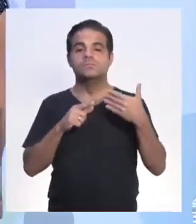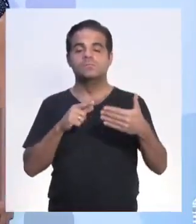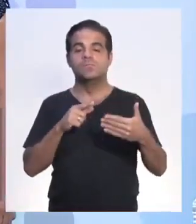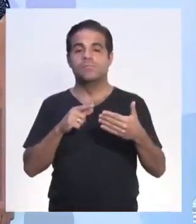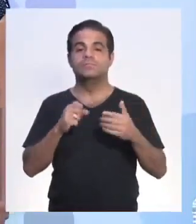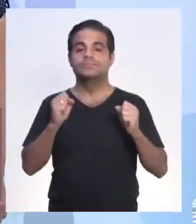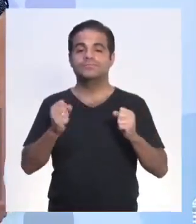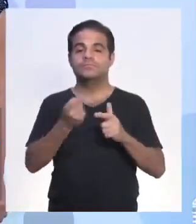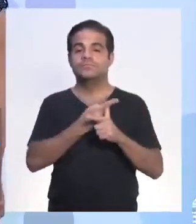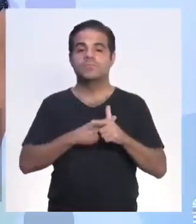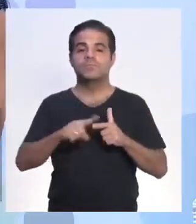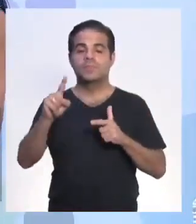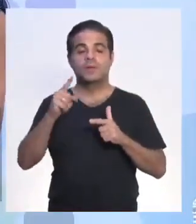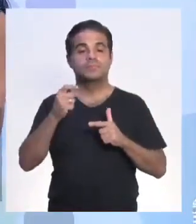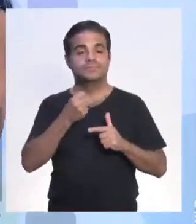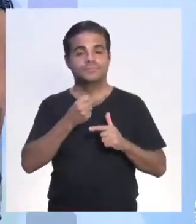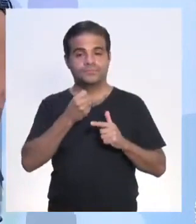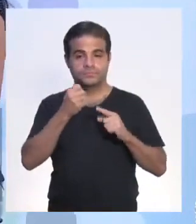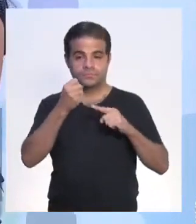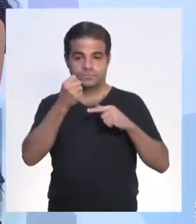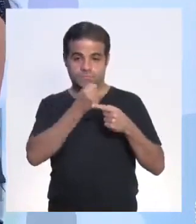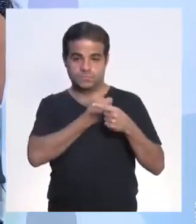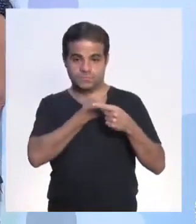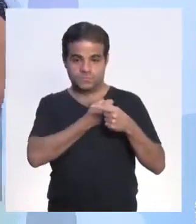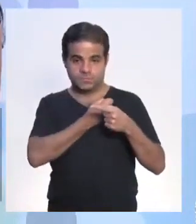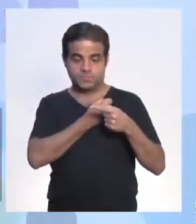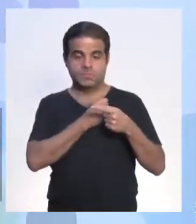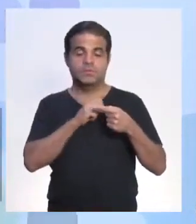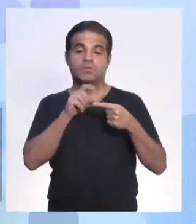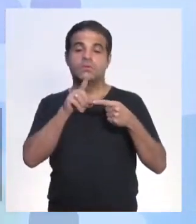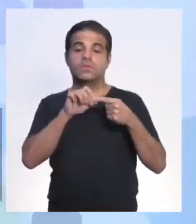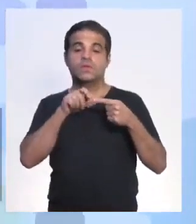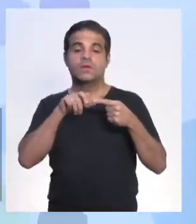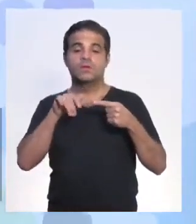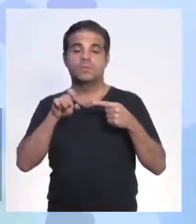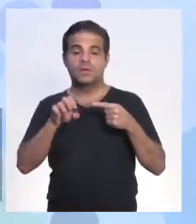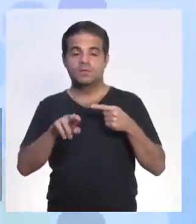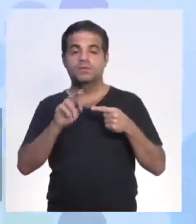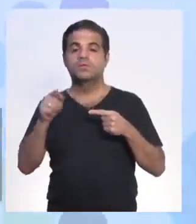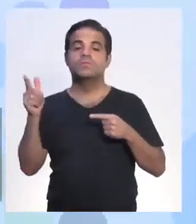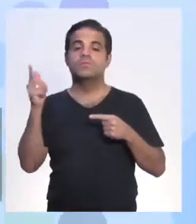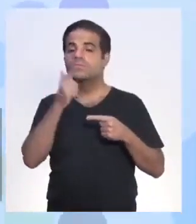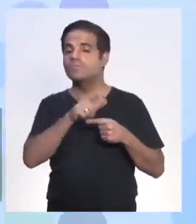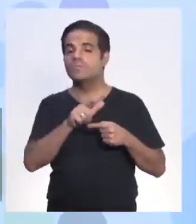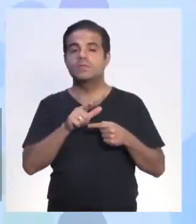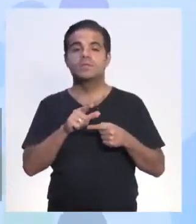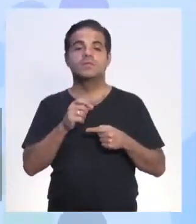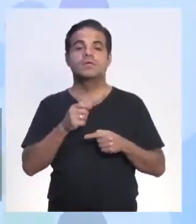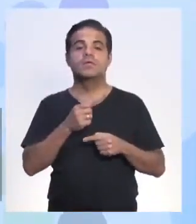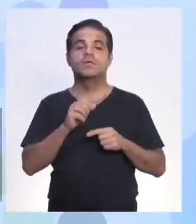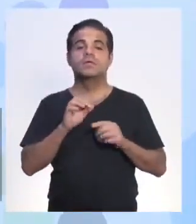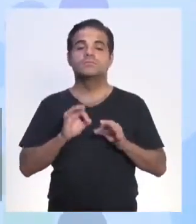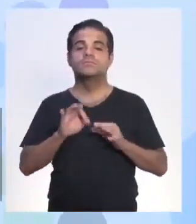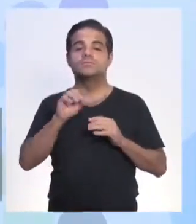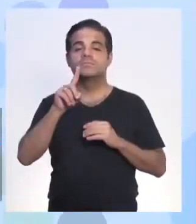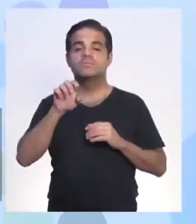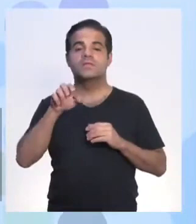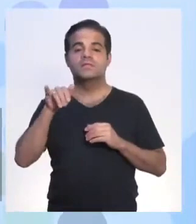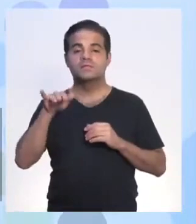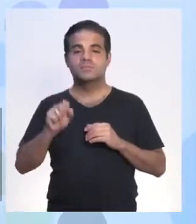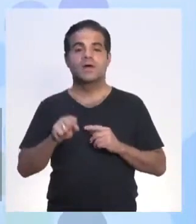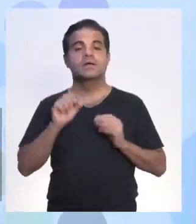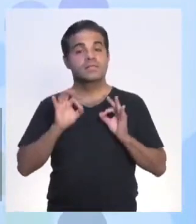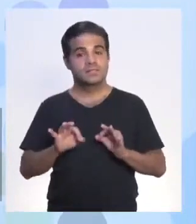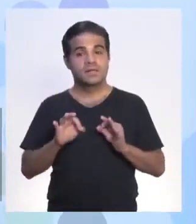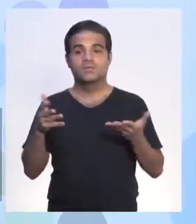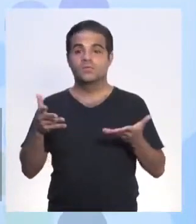o numerador pelo denominador e obter decimais exatos. Então, é disso que